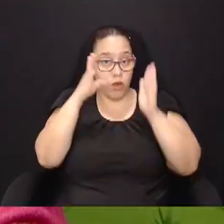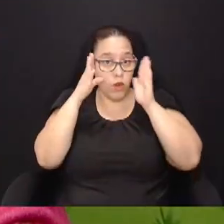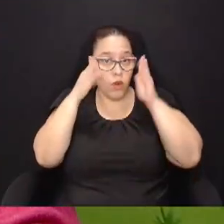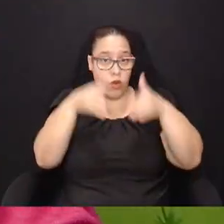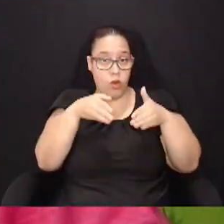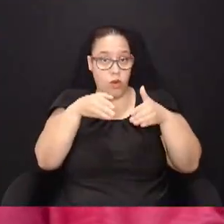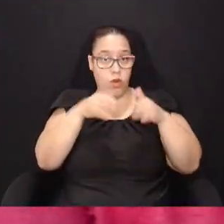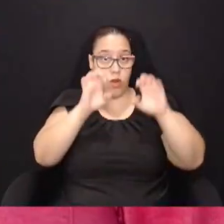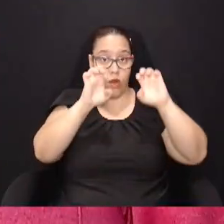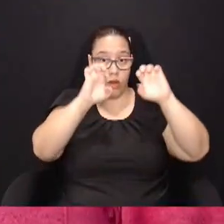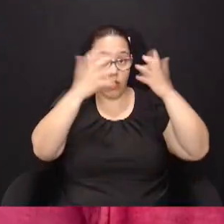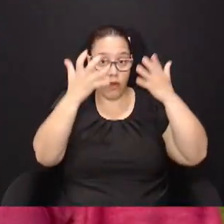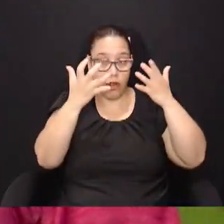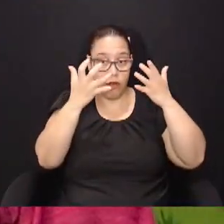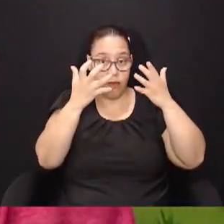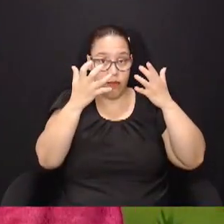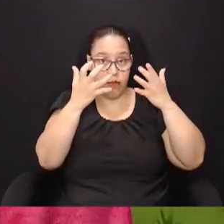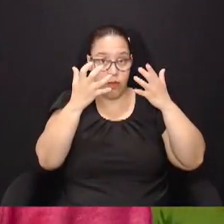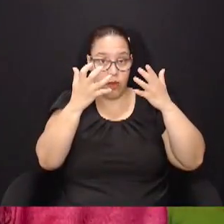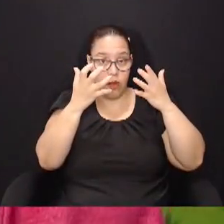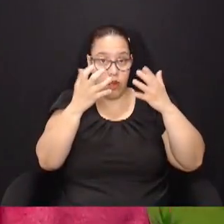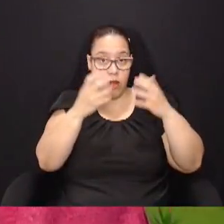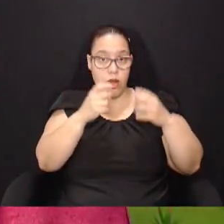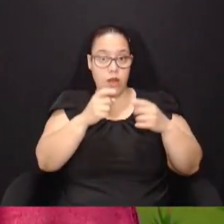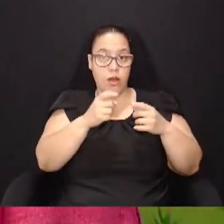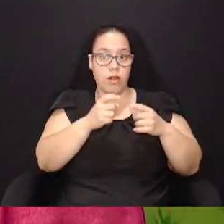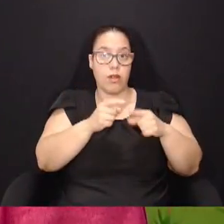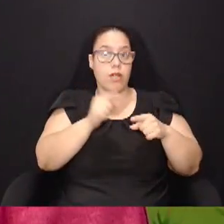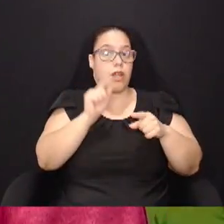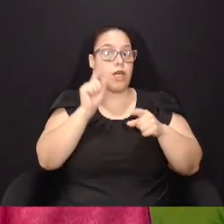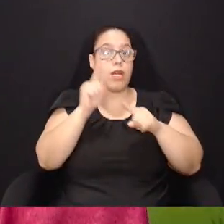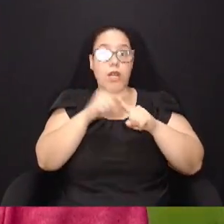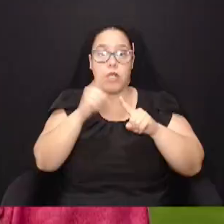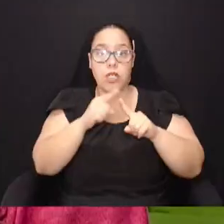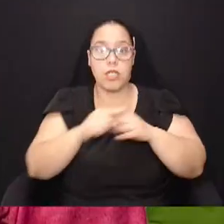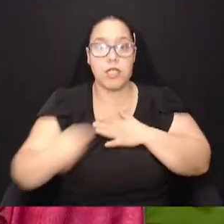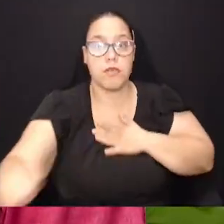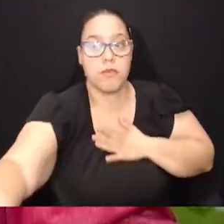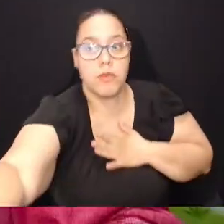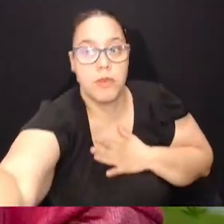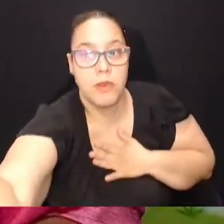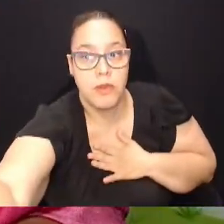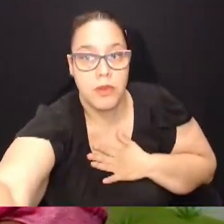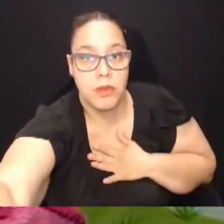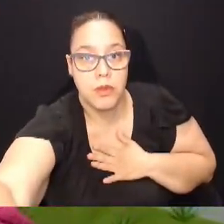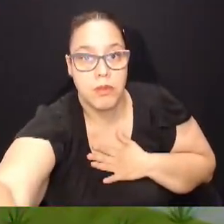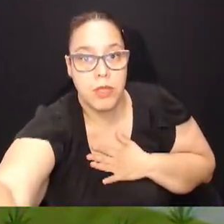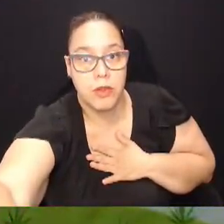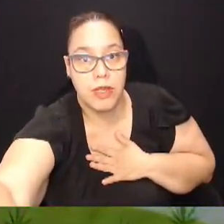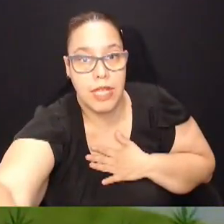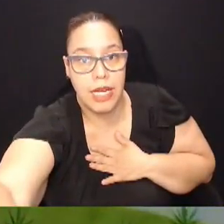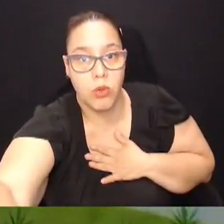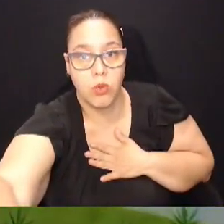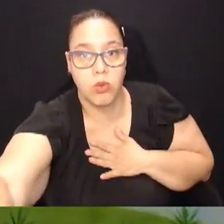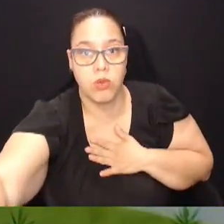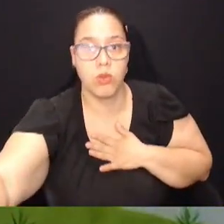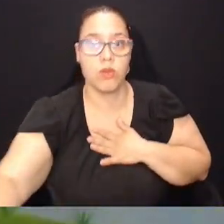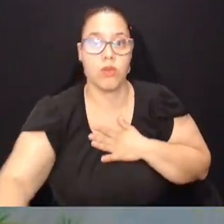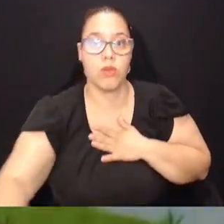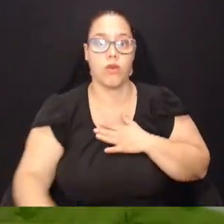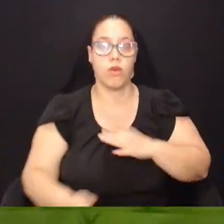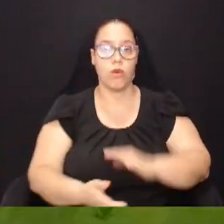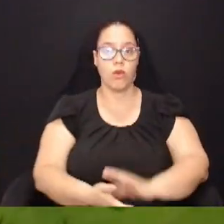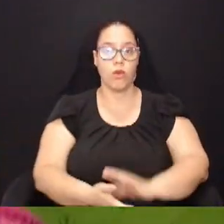eventos. Por exemplo, que tipo de percussão que vai entrar na Paixão de Cristo? E provavelmente a gente vai ter até